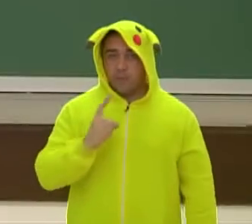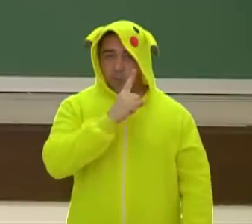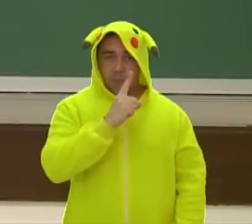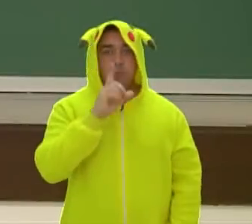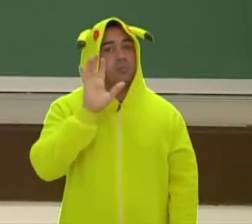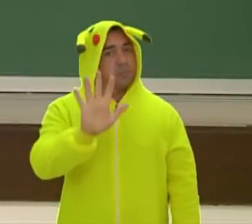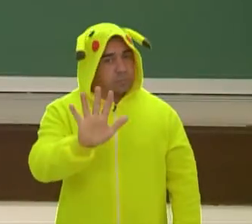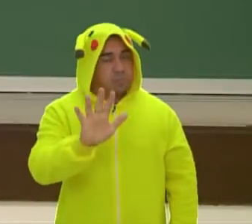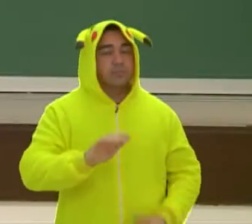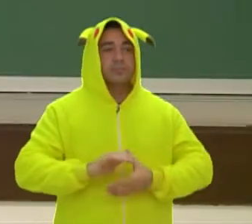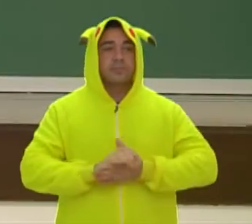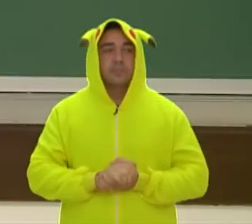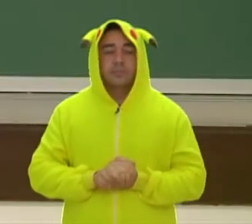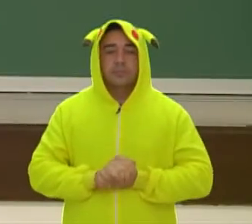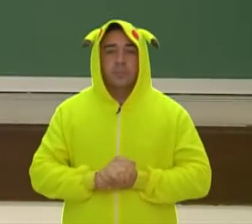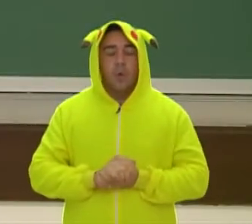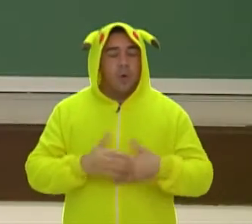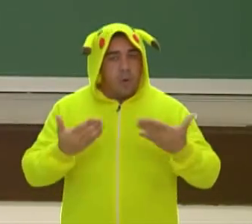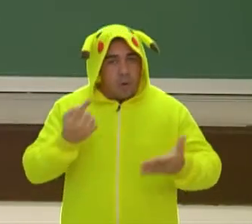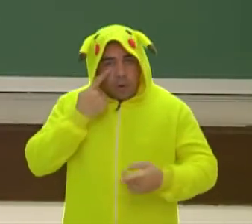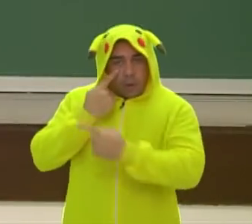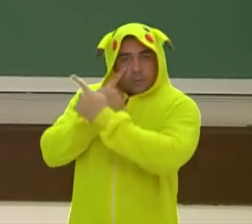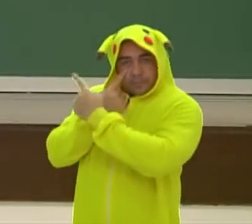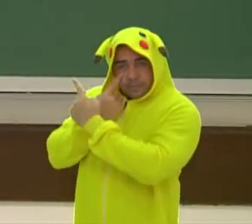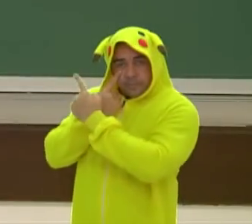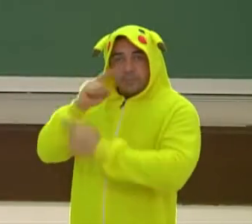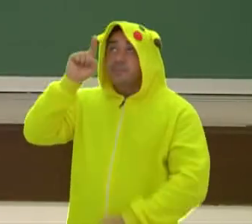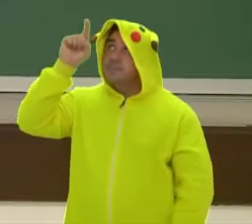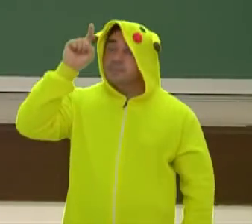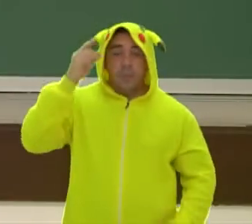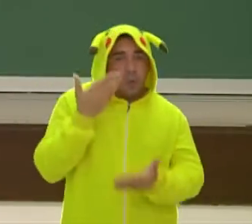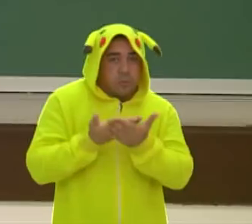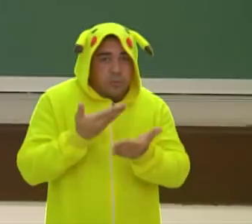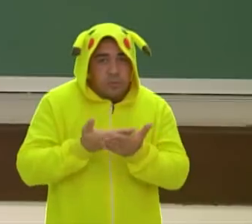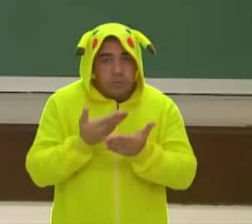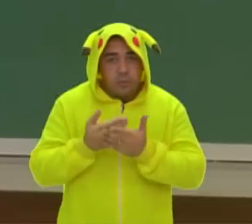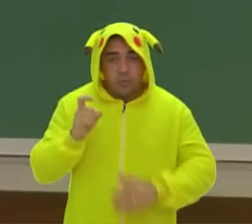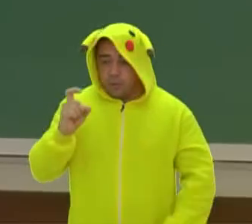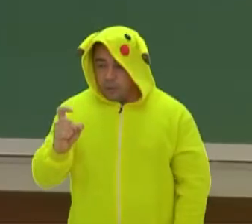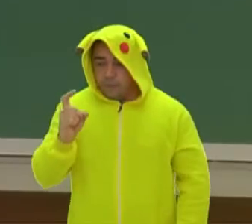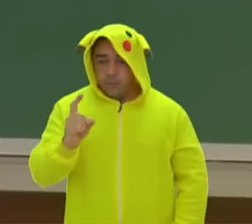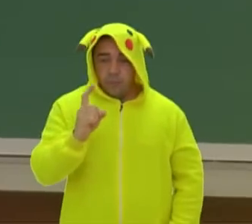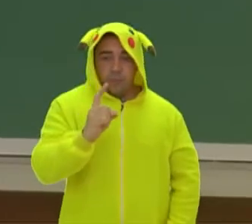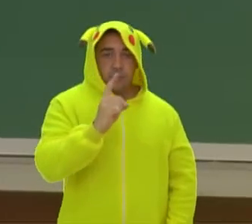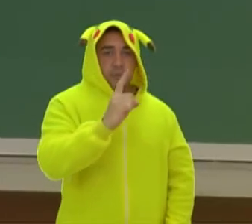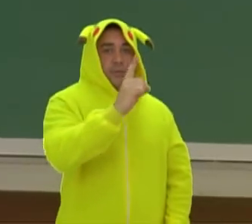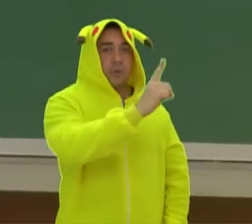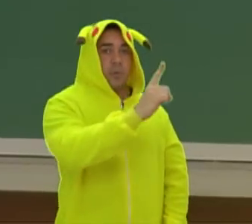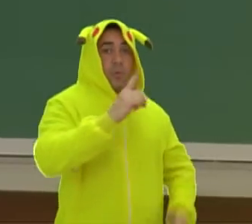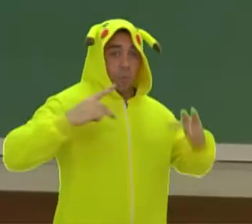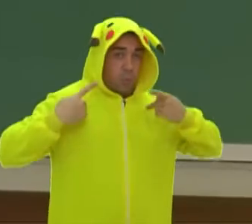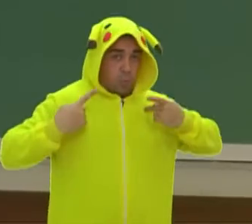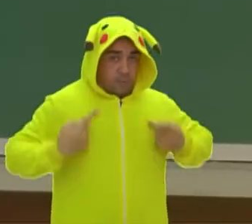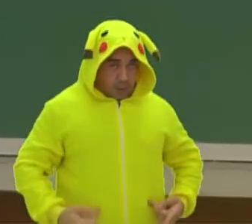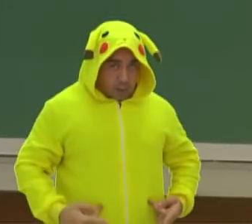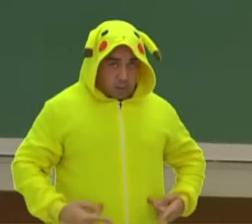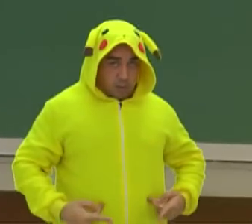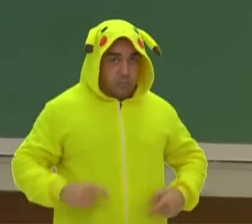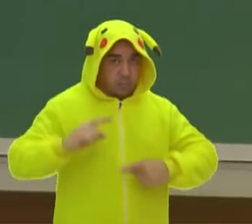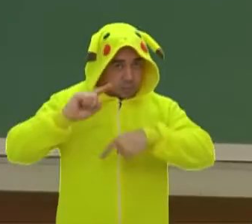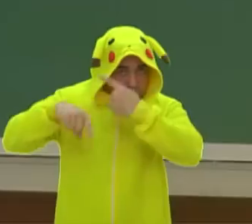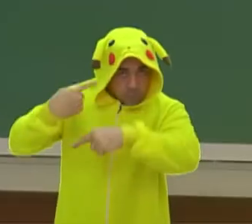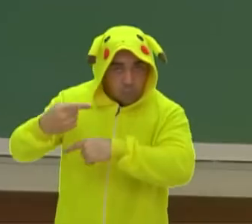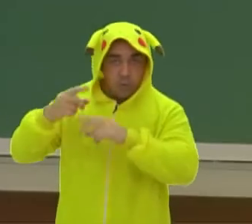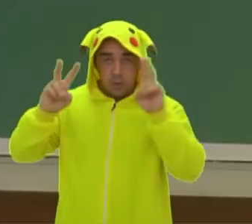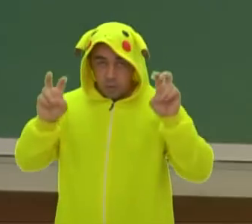bem importante. Então, olha só. Geralmente, quando a gente estuda a evolução, quando vai mostrar principalmente a evolução humana, que é o nosso próximo tema da